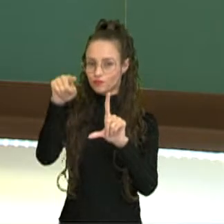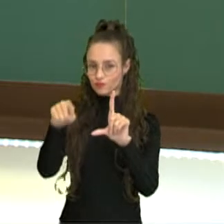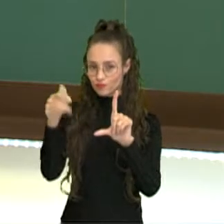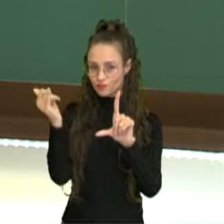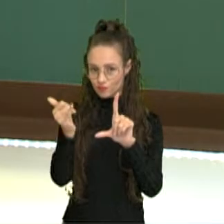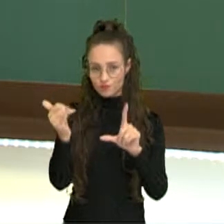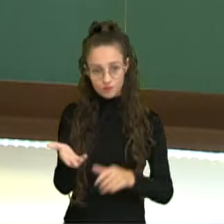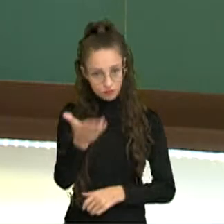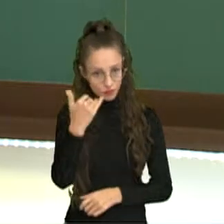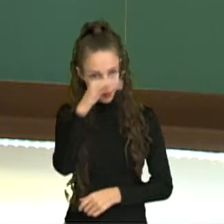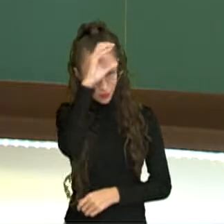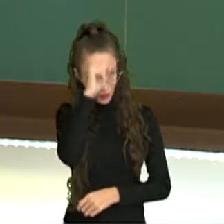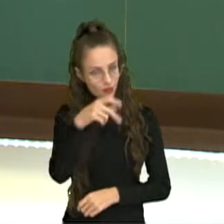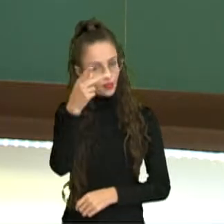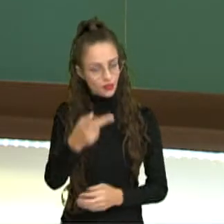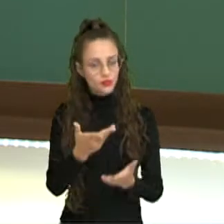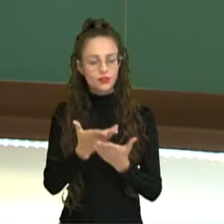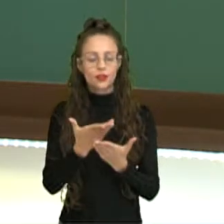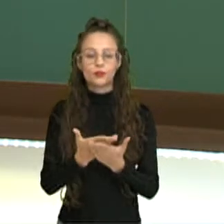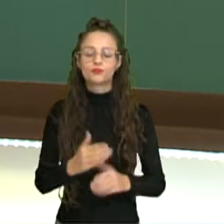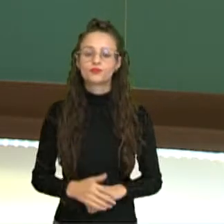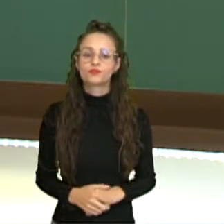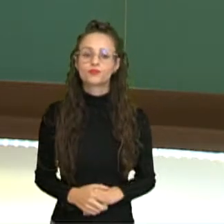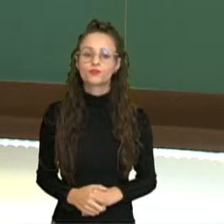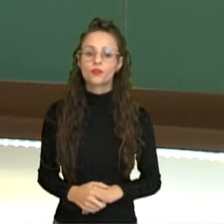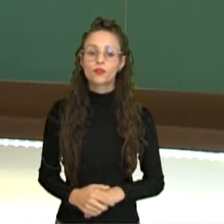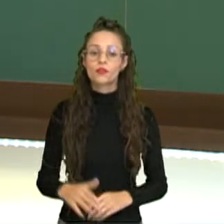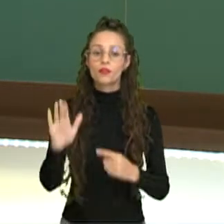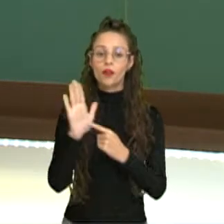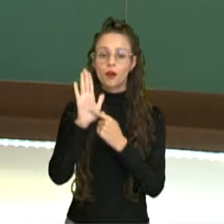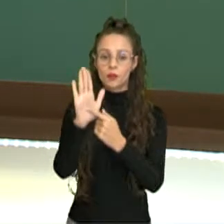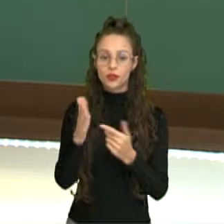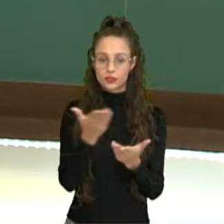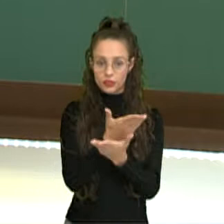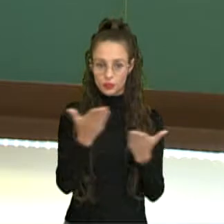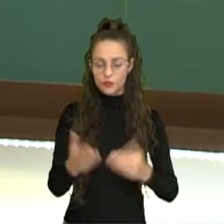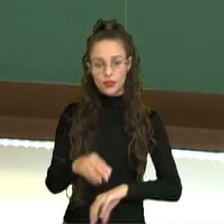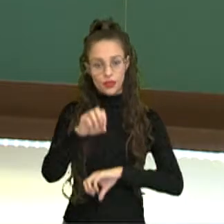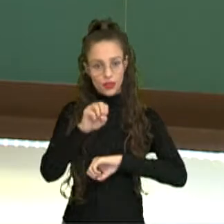aula. Aqui apresento para você a página da